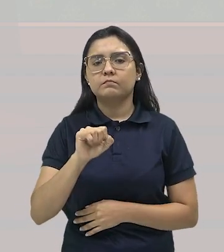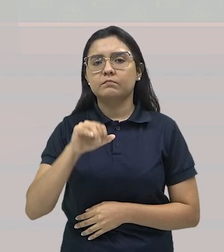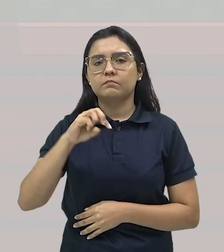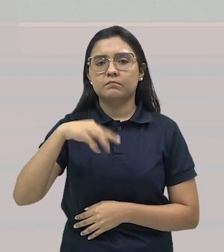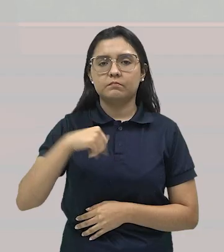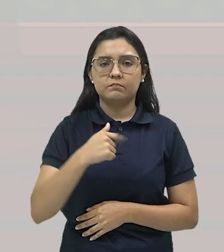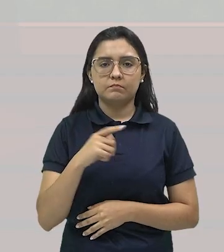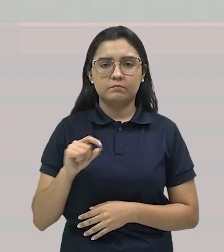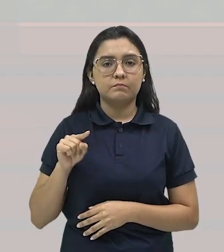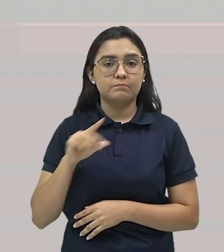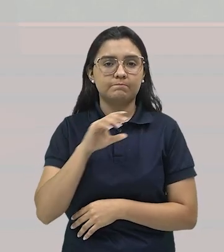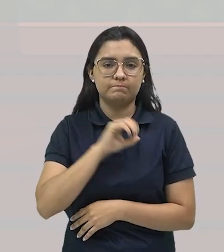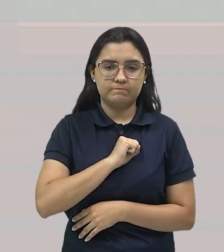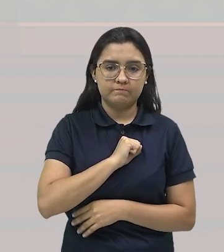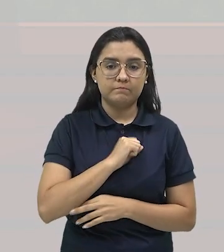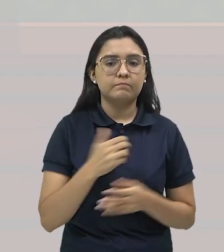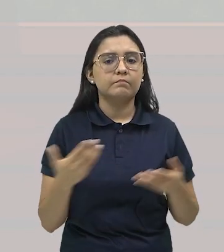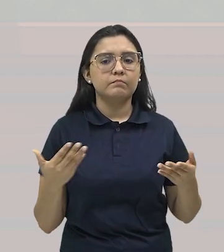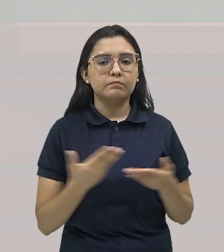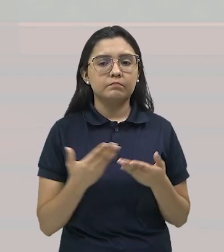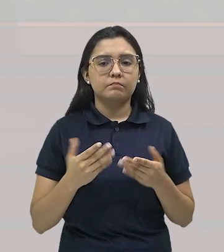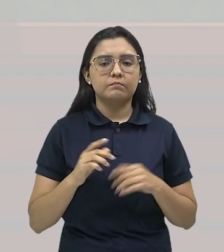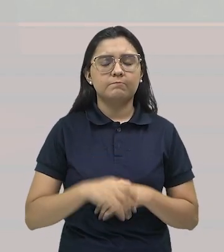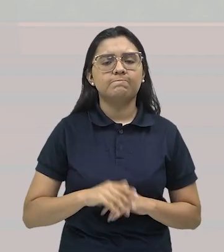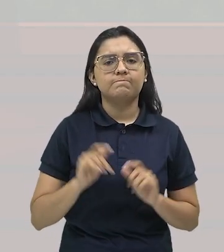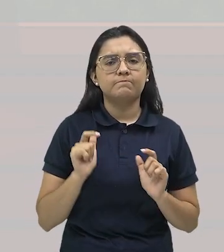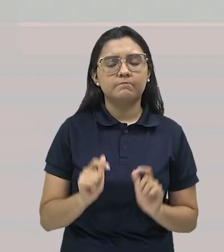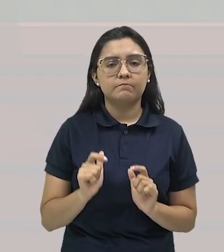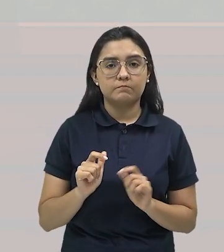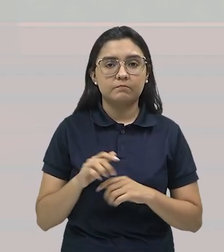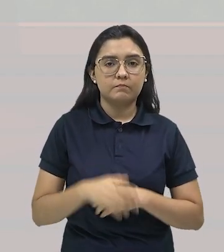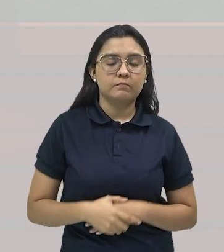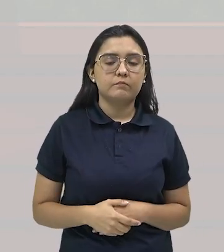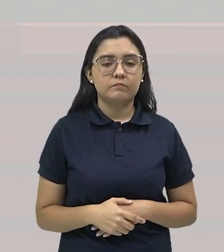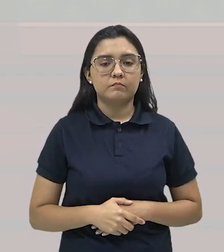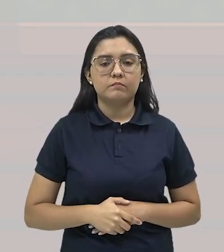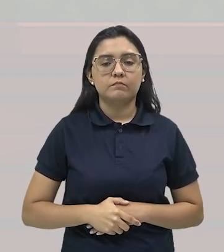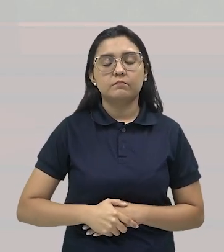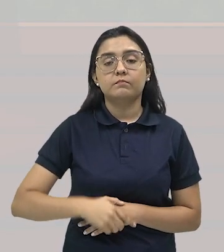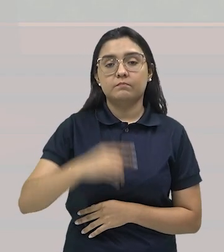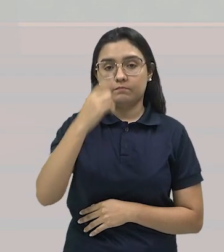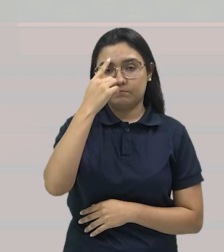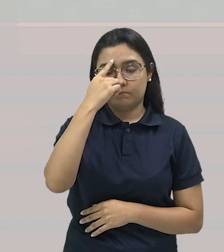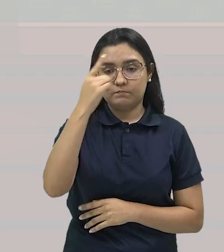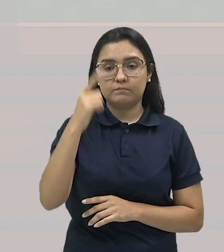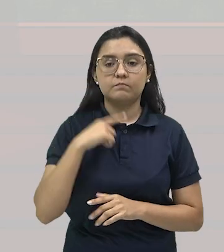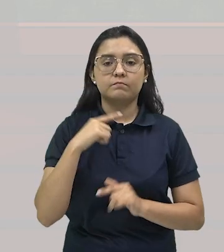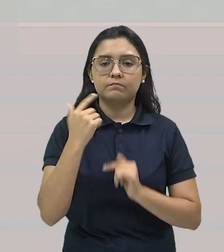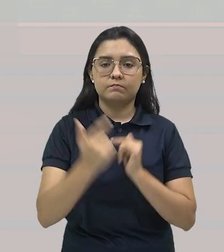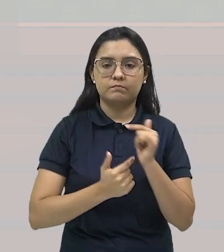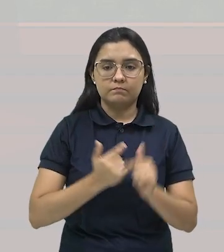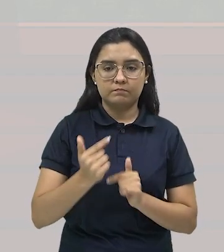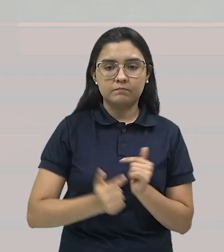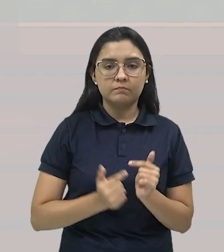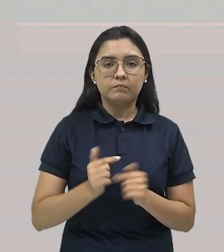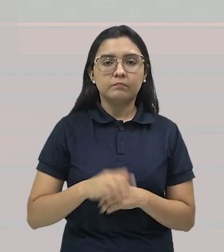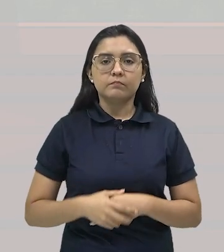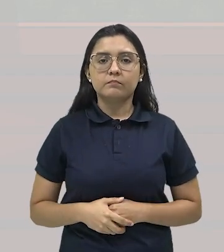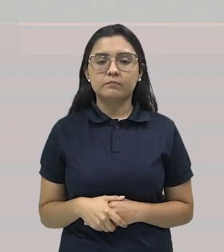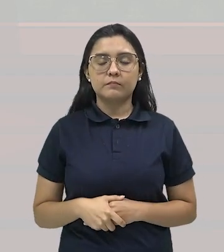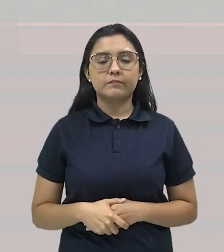amor. Agora, onde eu estava? Sim, trabalho.